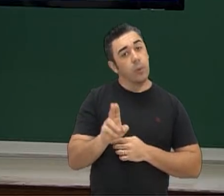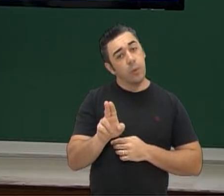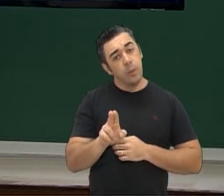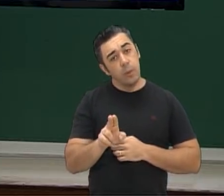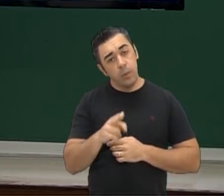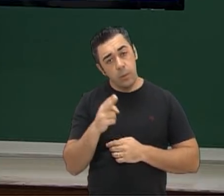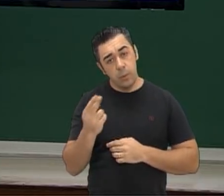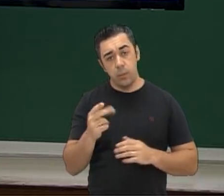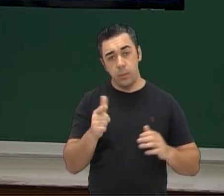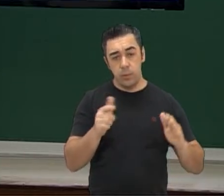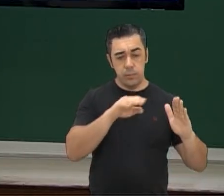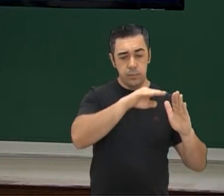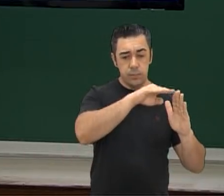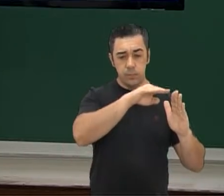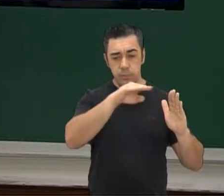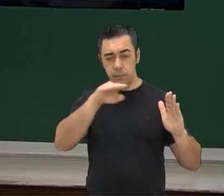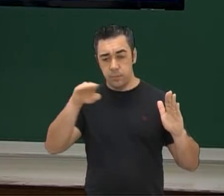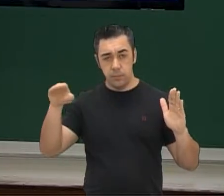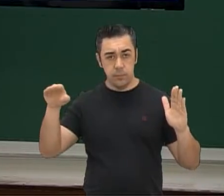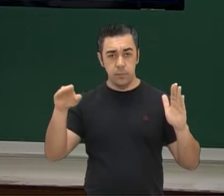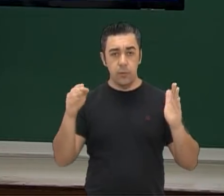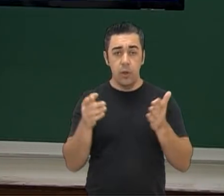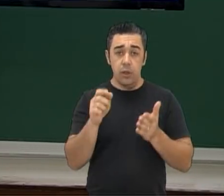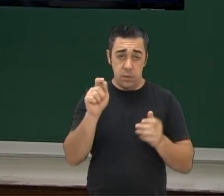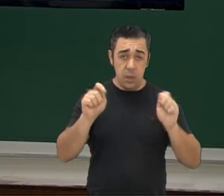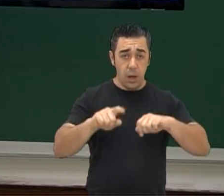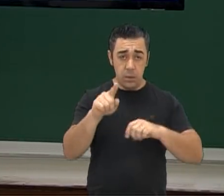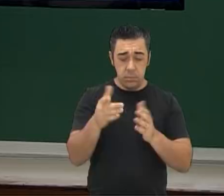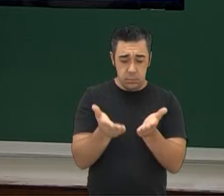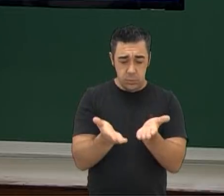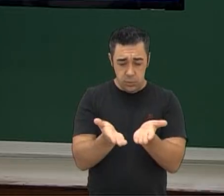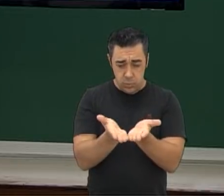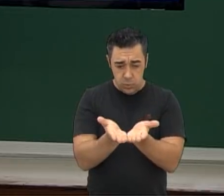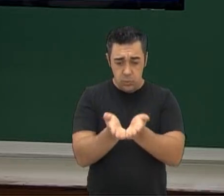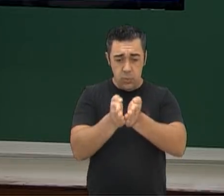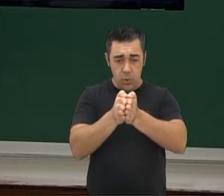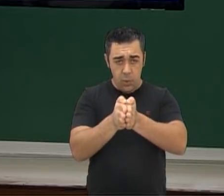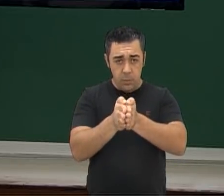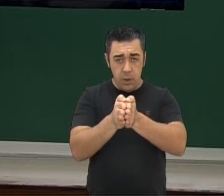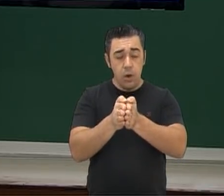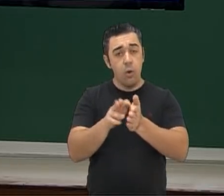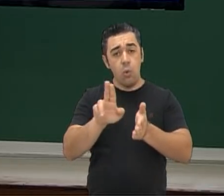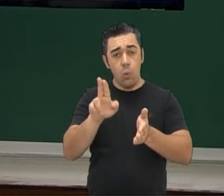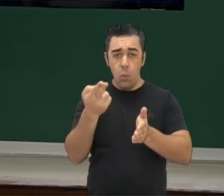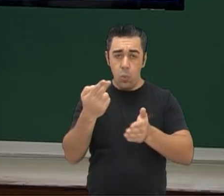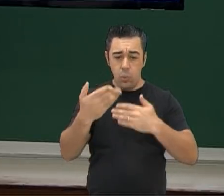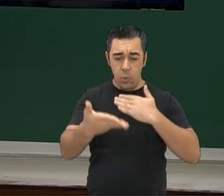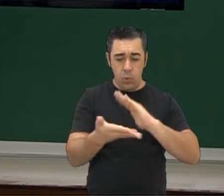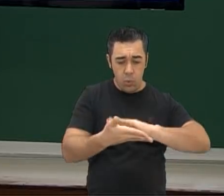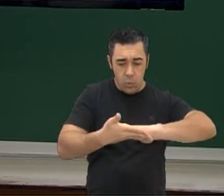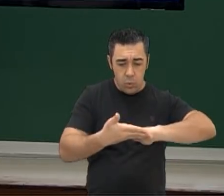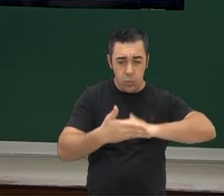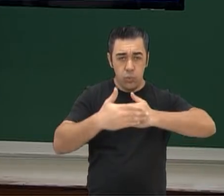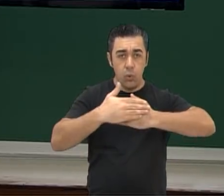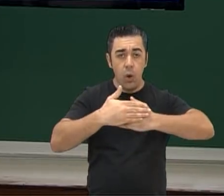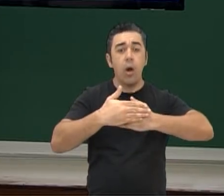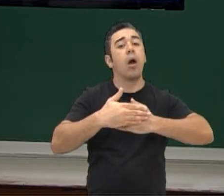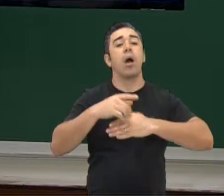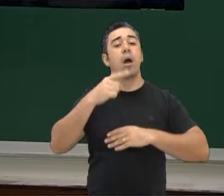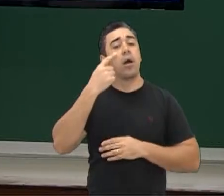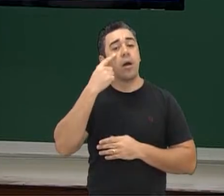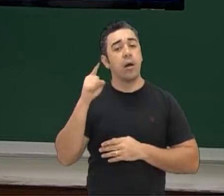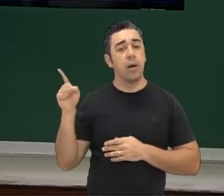vertical e outro horizontal, a dobra dele, tanto superior como inferior, ou da esquerda para a direita, a